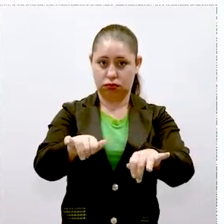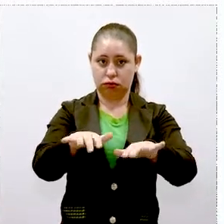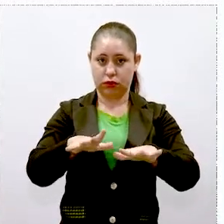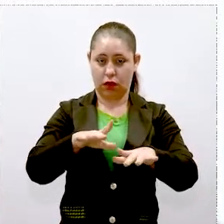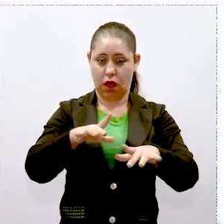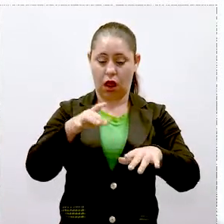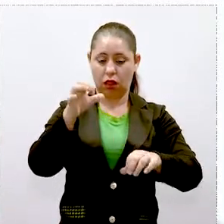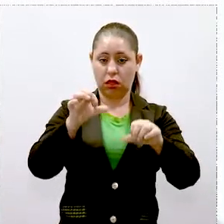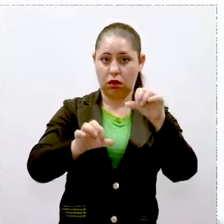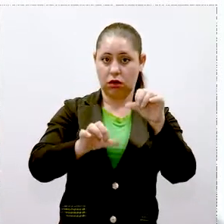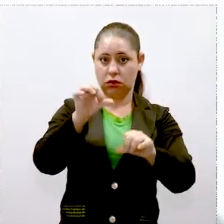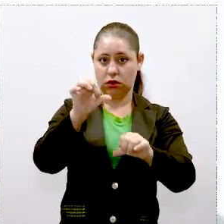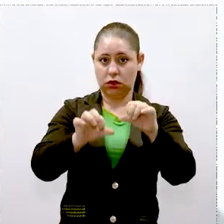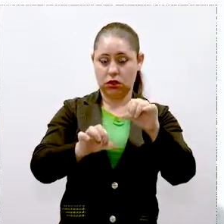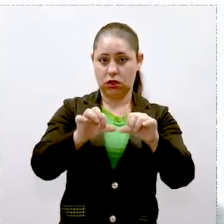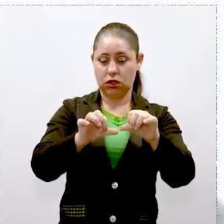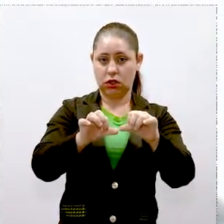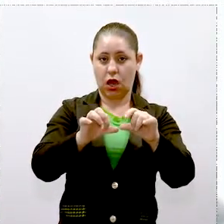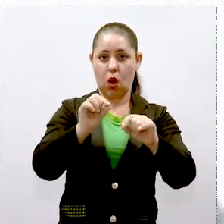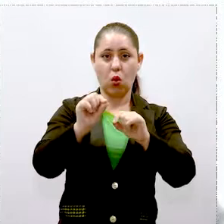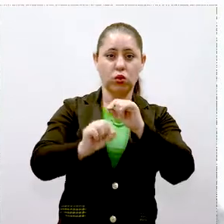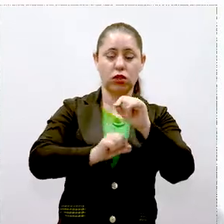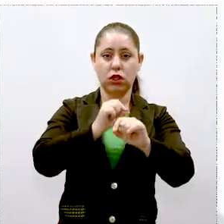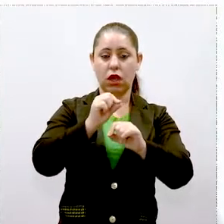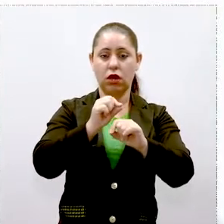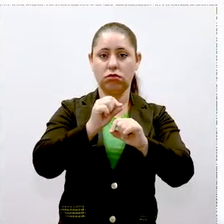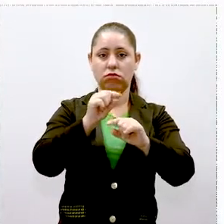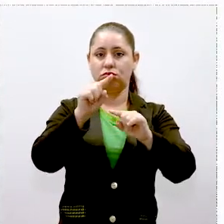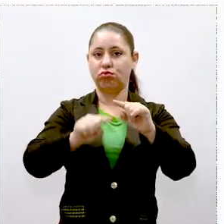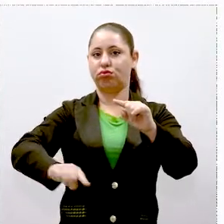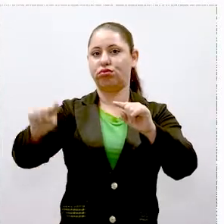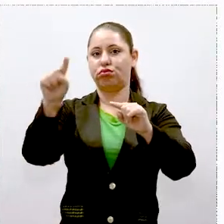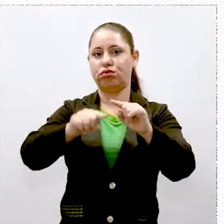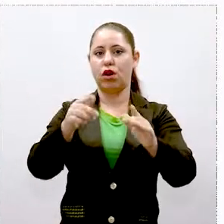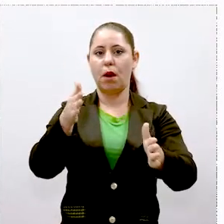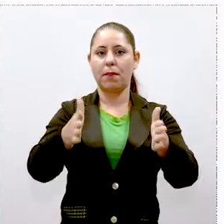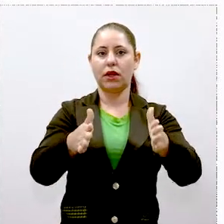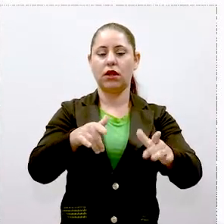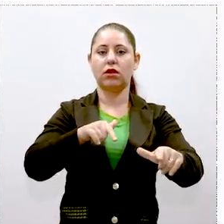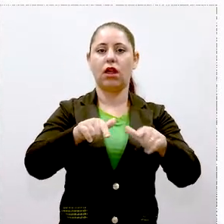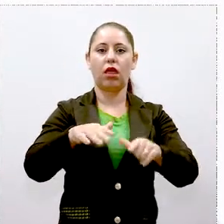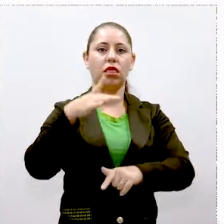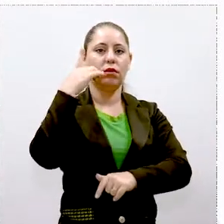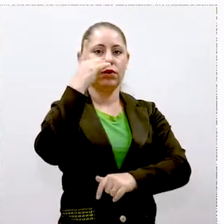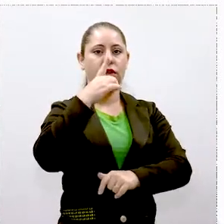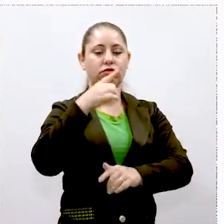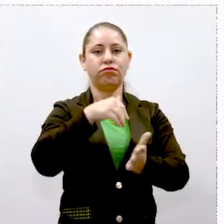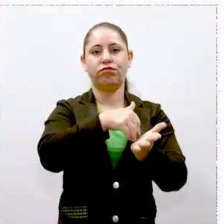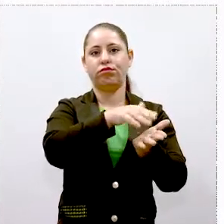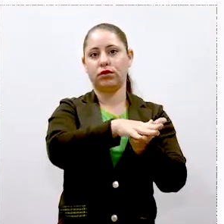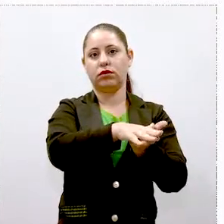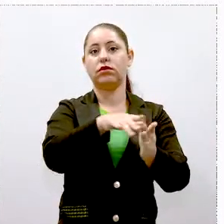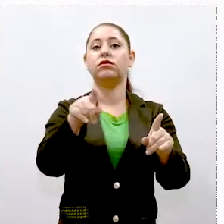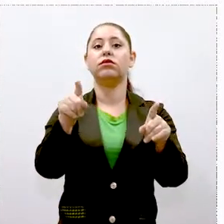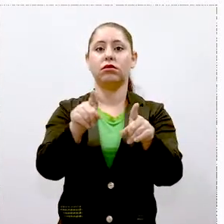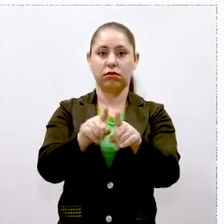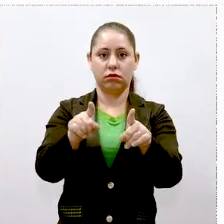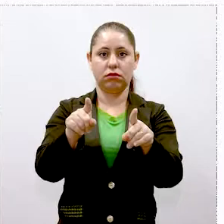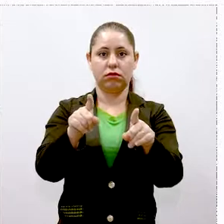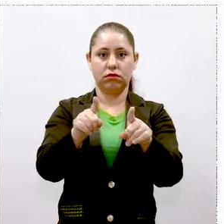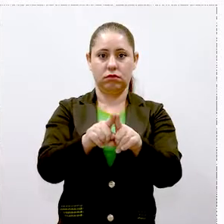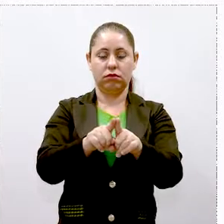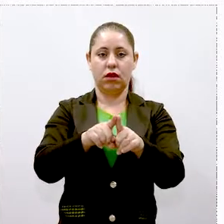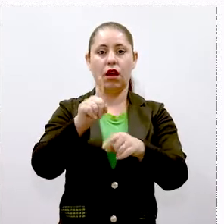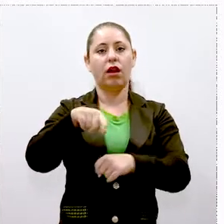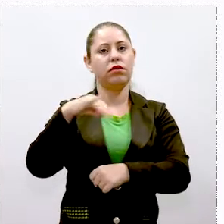analisar a cassação do seu mandato. E também